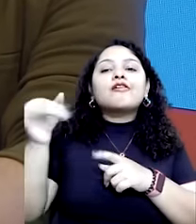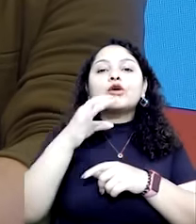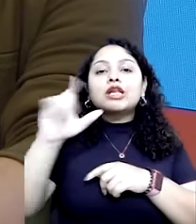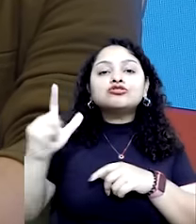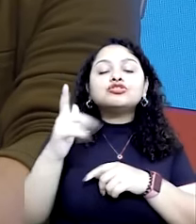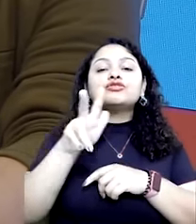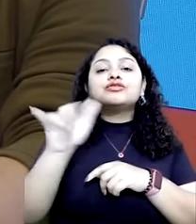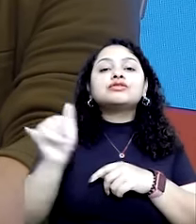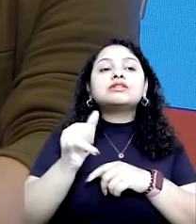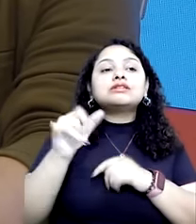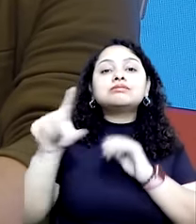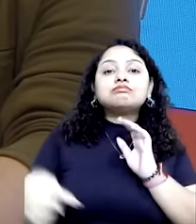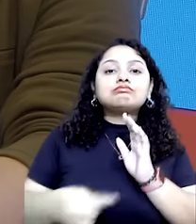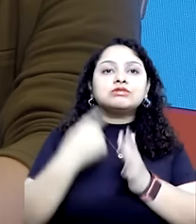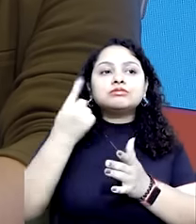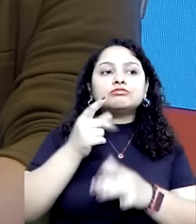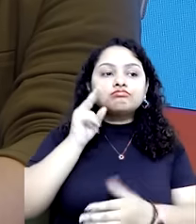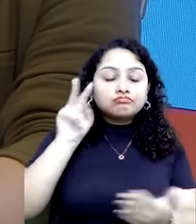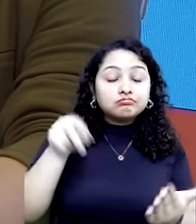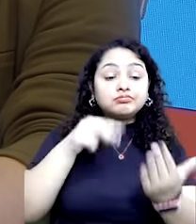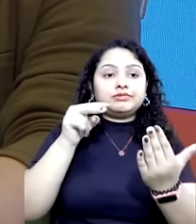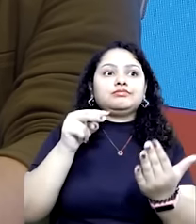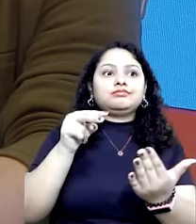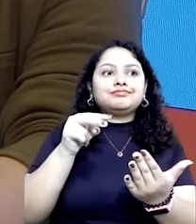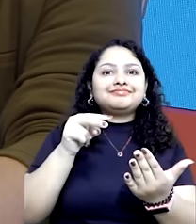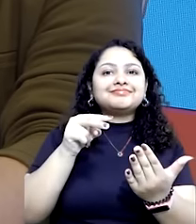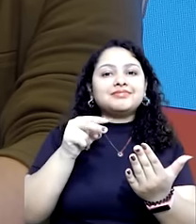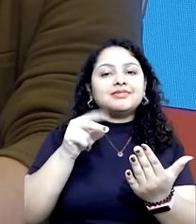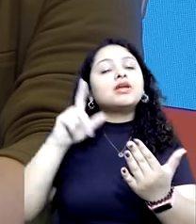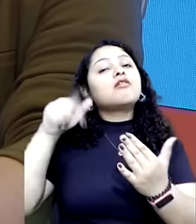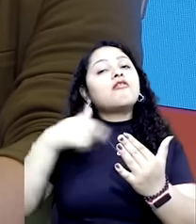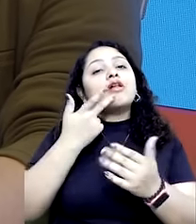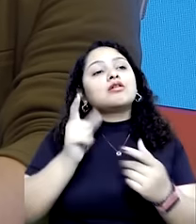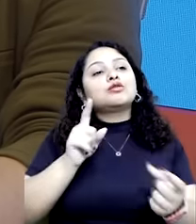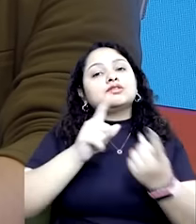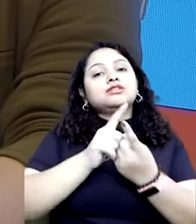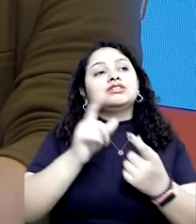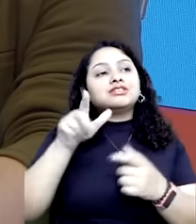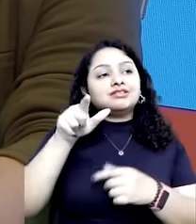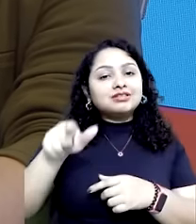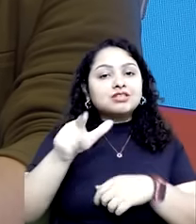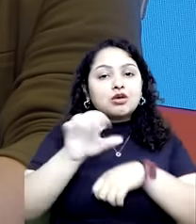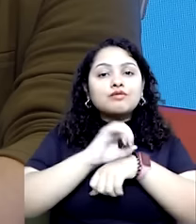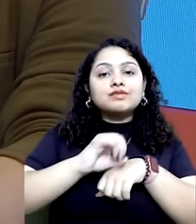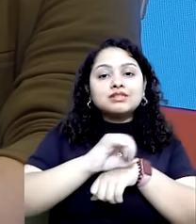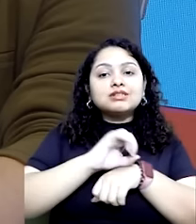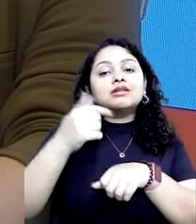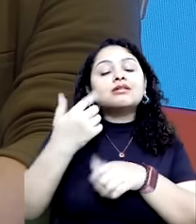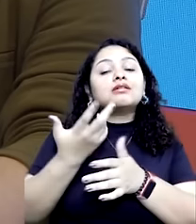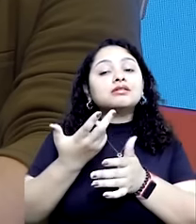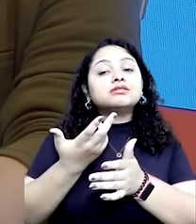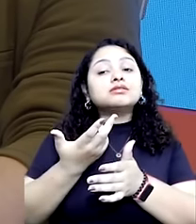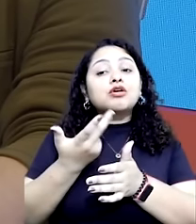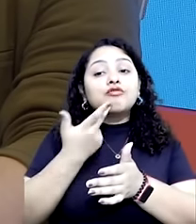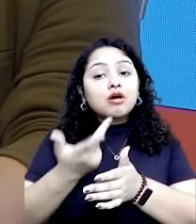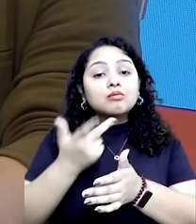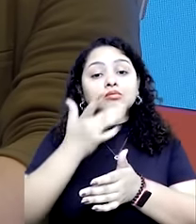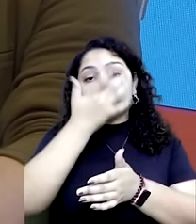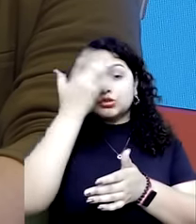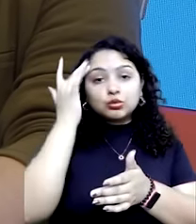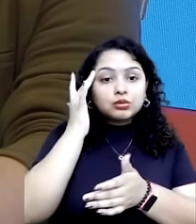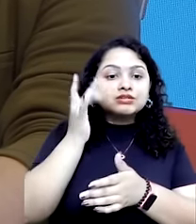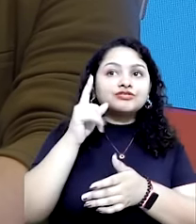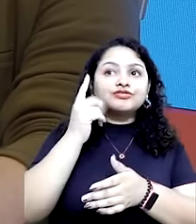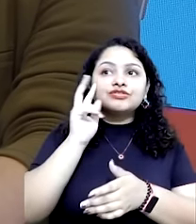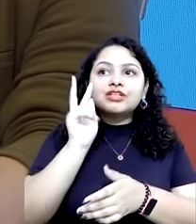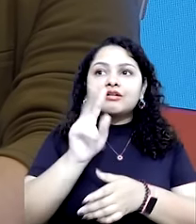cliente vai ter a primeira impressão tanto é que eu costumo falar nas consultorias nas oficinas né Eu faço até uma jogadinha eh mostrando pro pessoal assim você